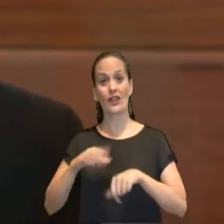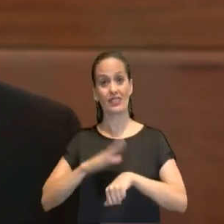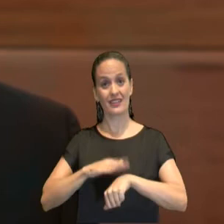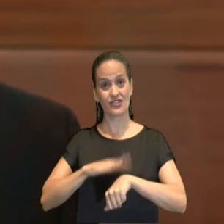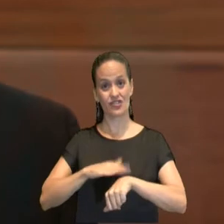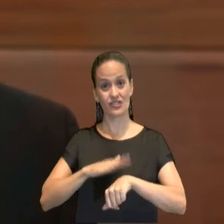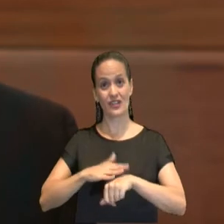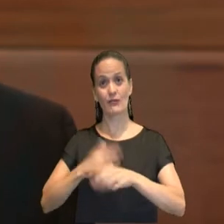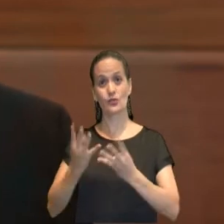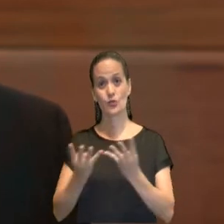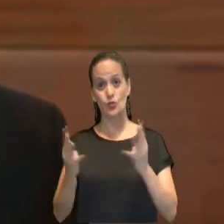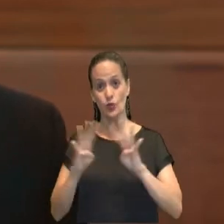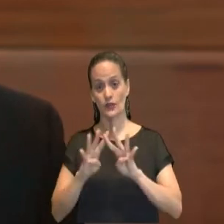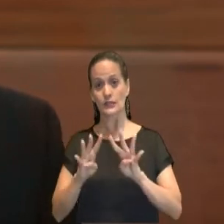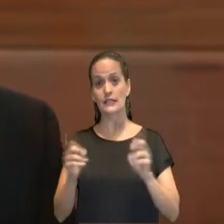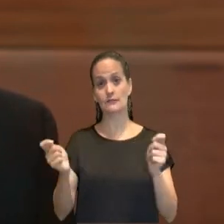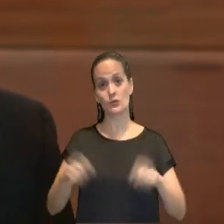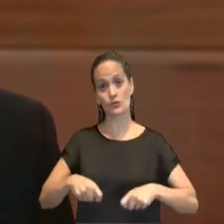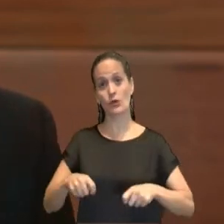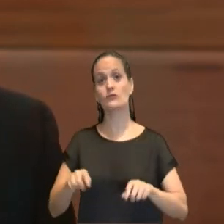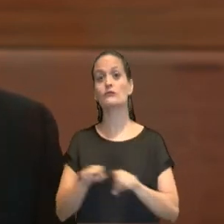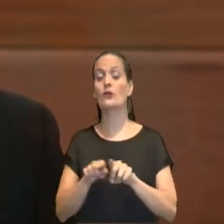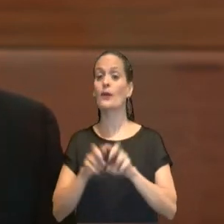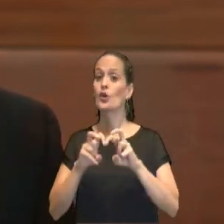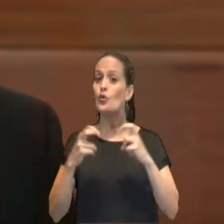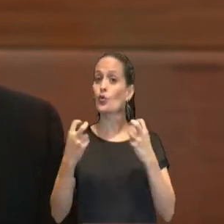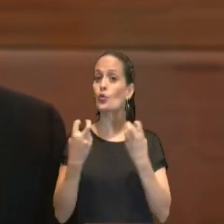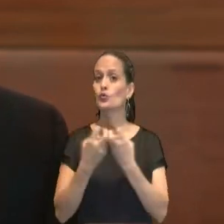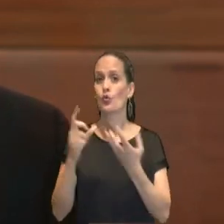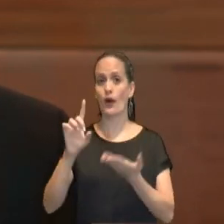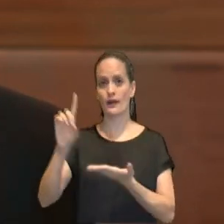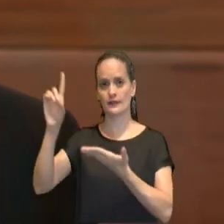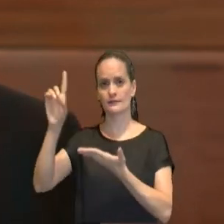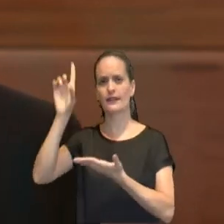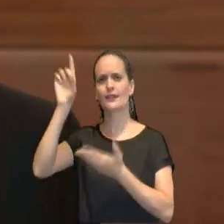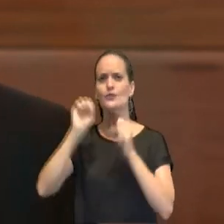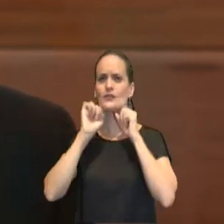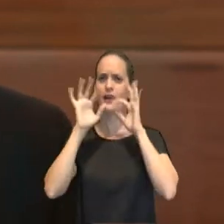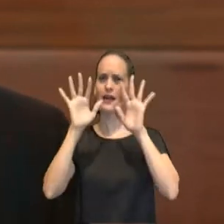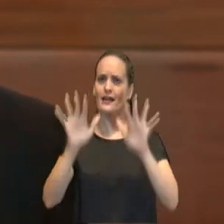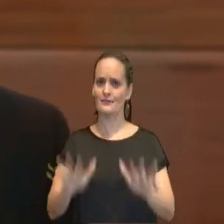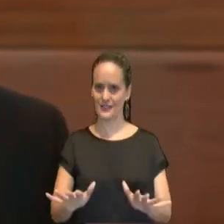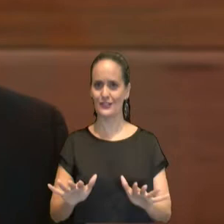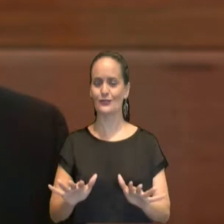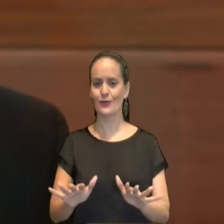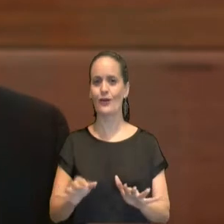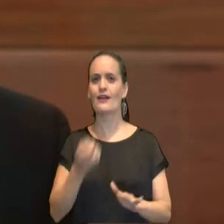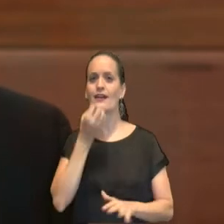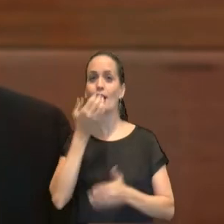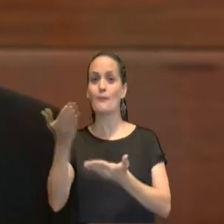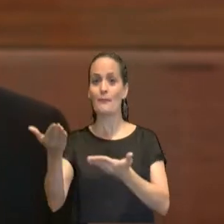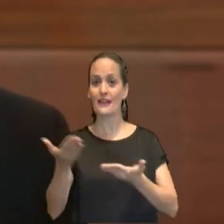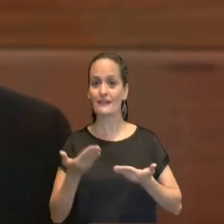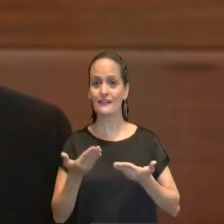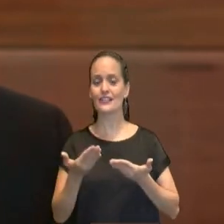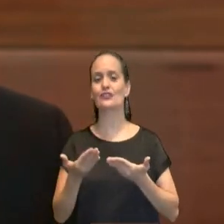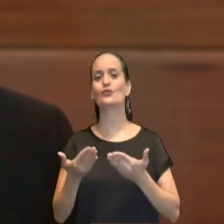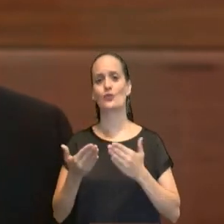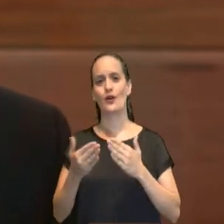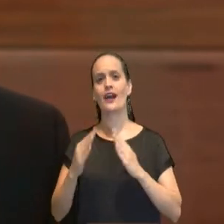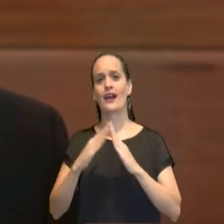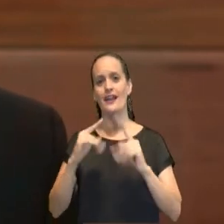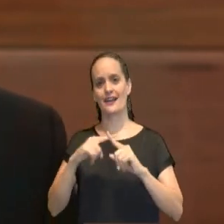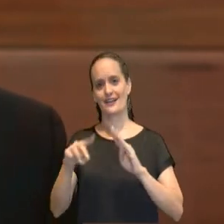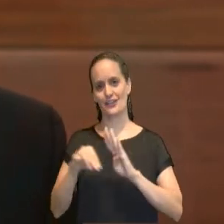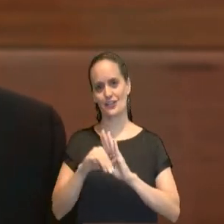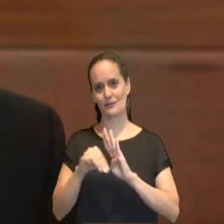que possam conosco cultuar ao Senhor. Que Deus o abençoe e seja bem-vindo em nossa igreja. Que a paz